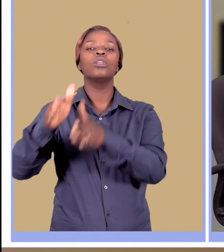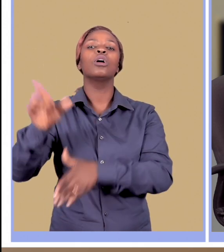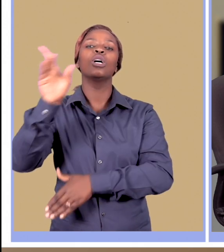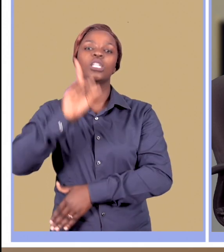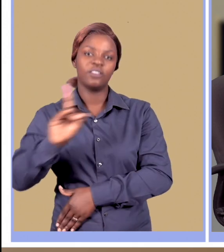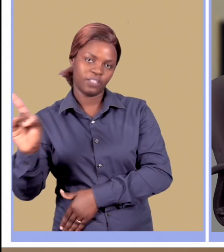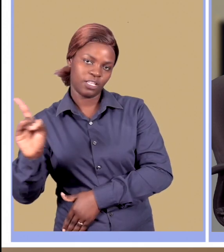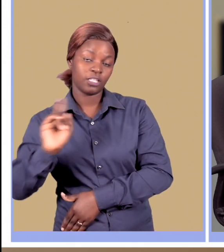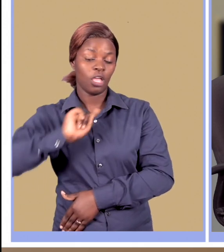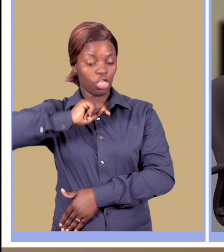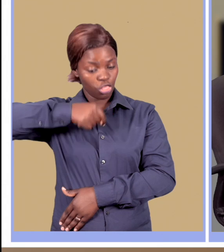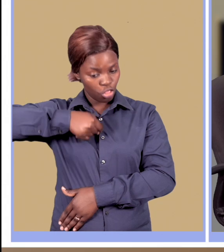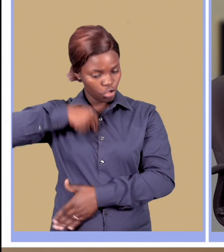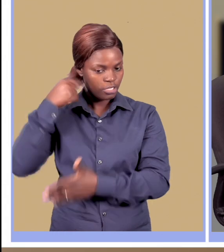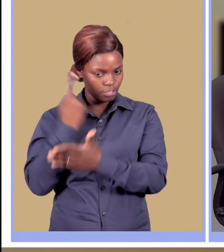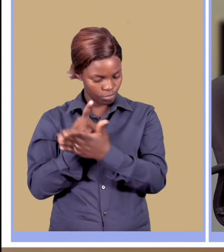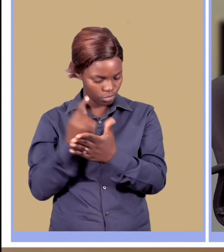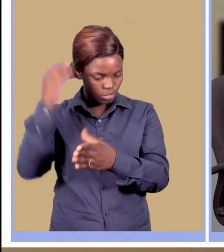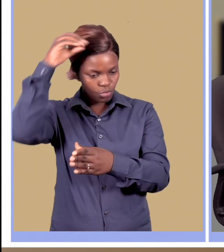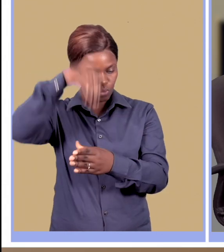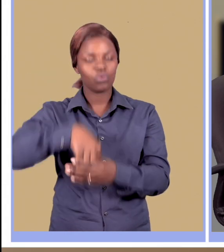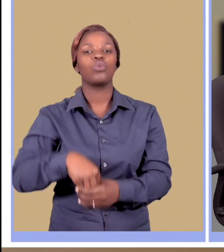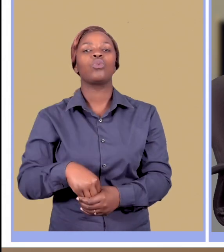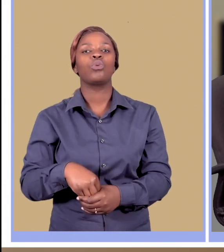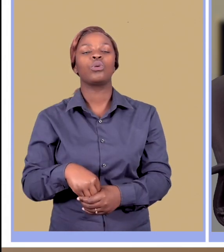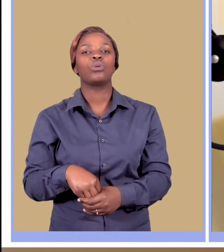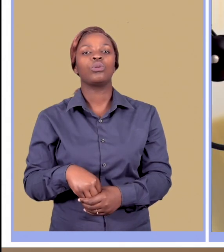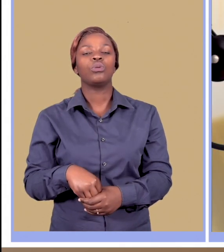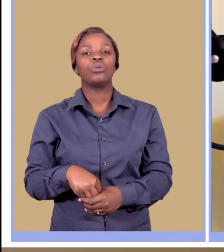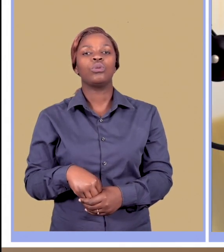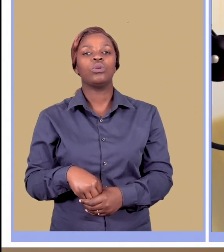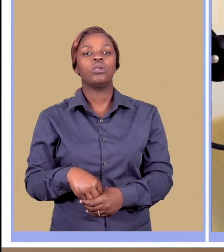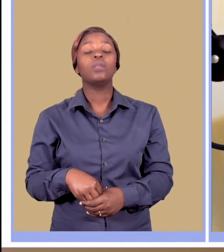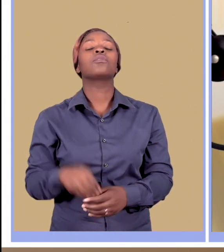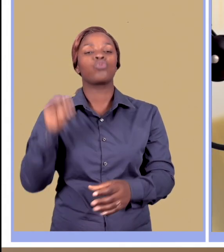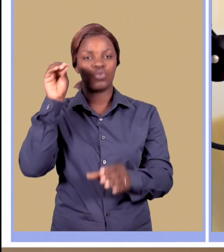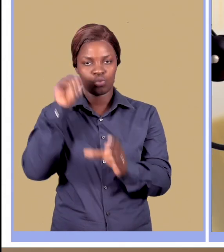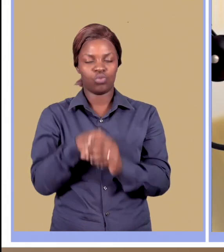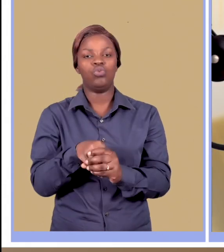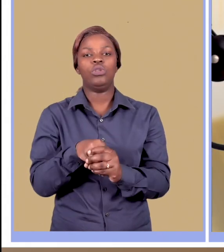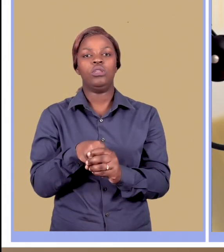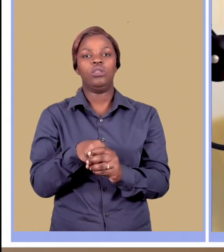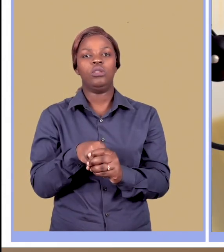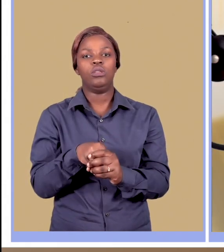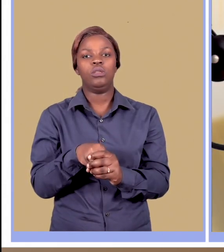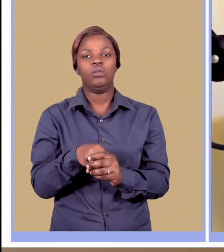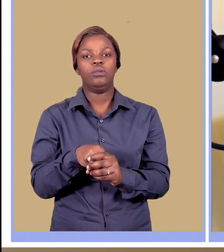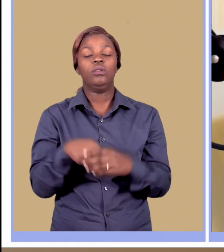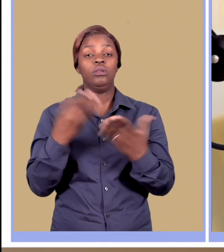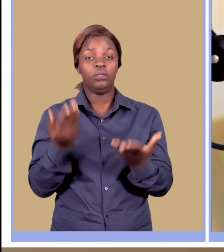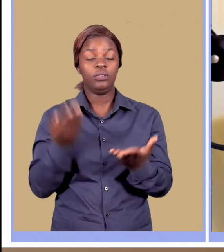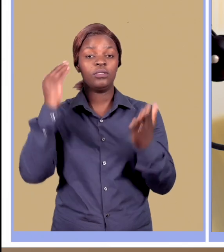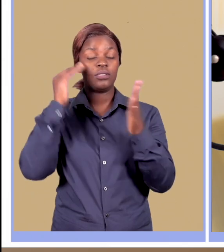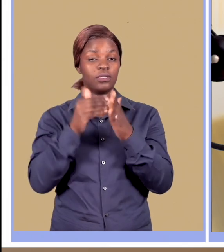nós sem nós. Nós temos que estar incluídas, não integradas, mas incluídas, o